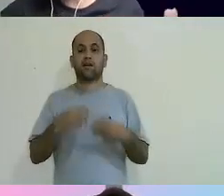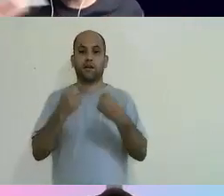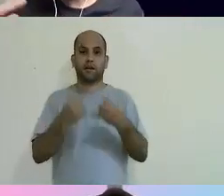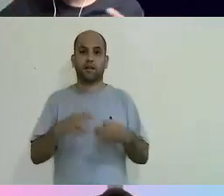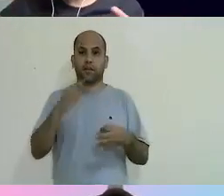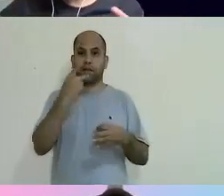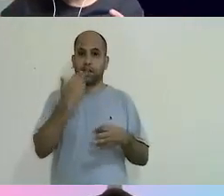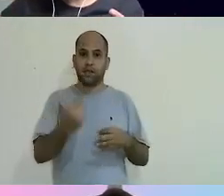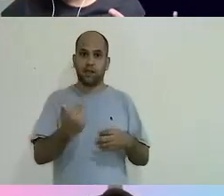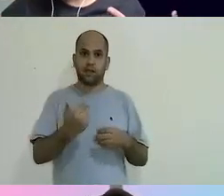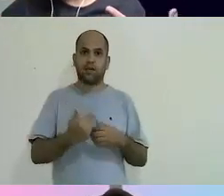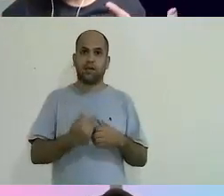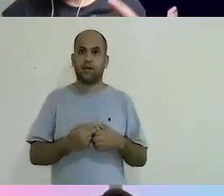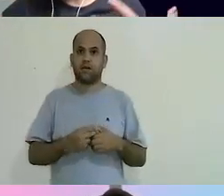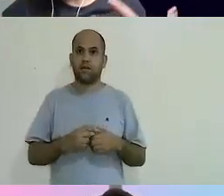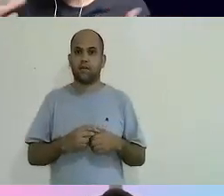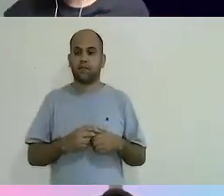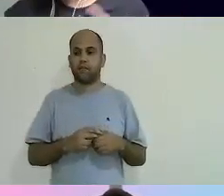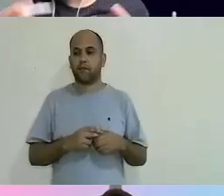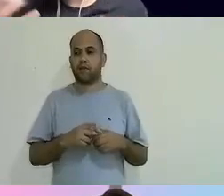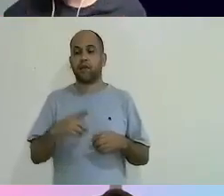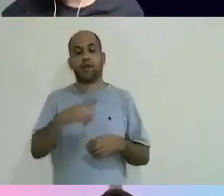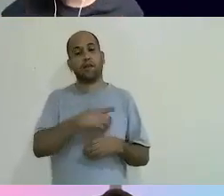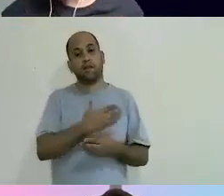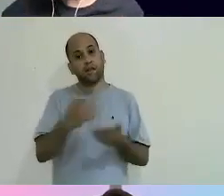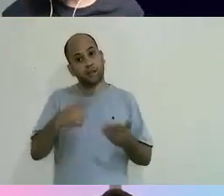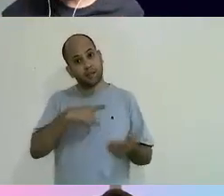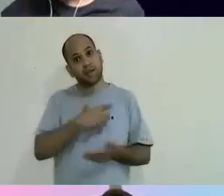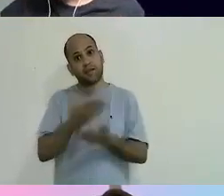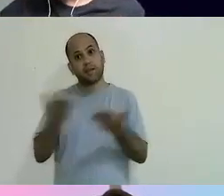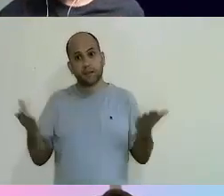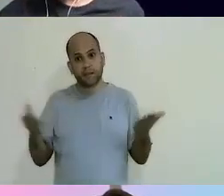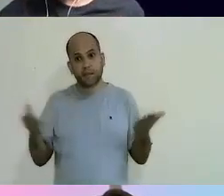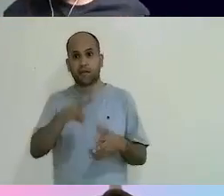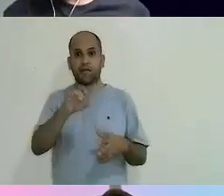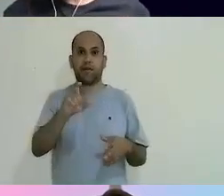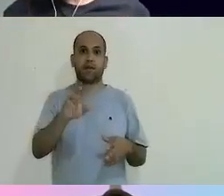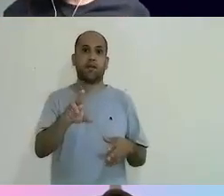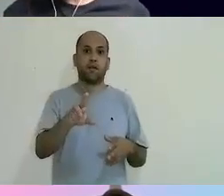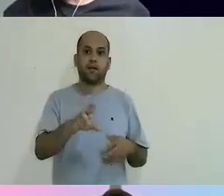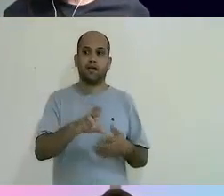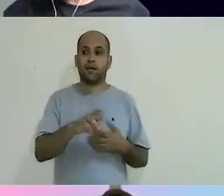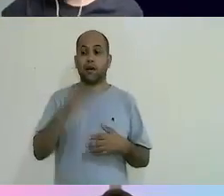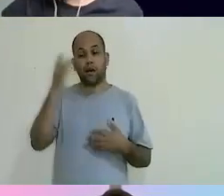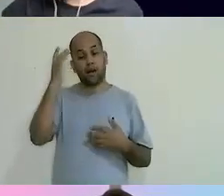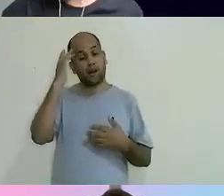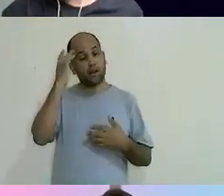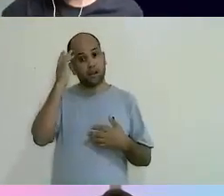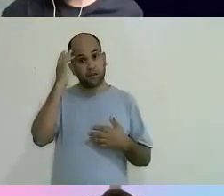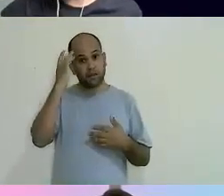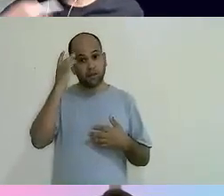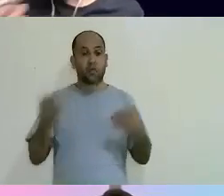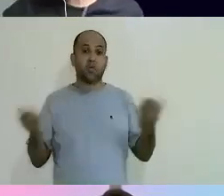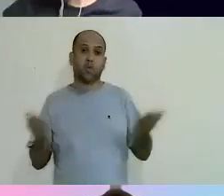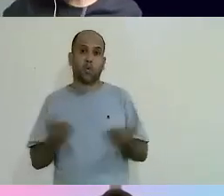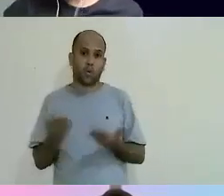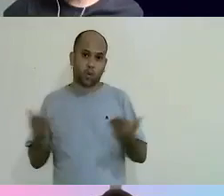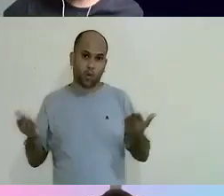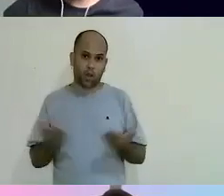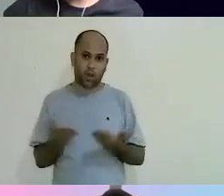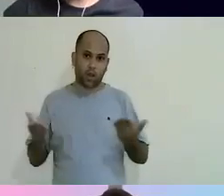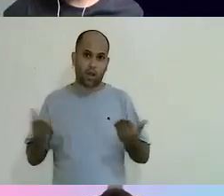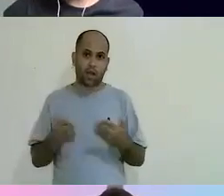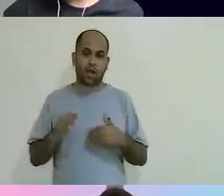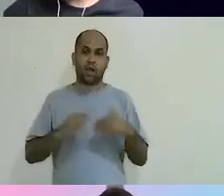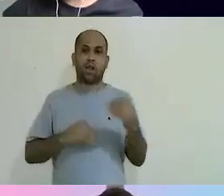aquilo tem de você, tem dos seus valores. Então eu acho que muito hoje a gente, independente de estar